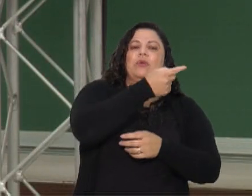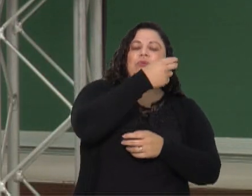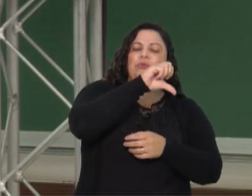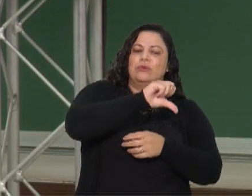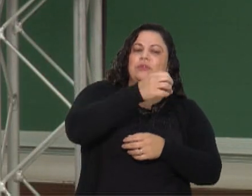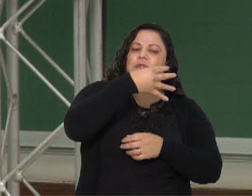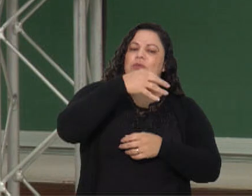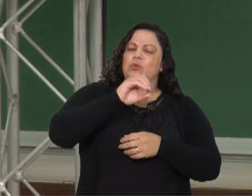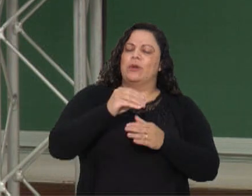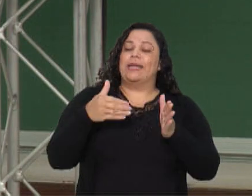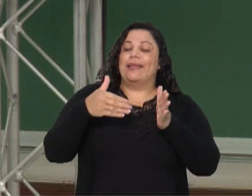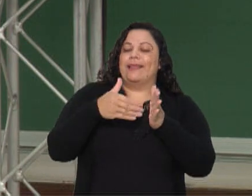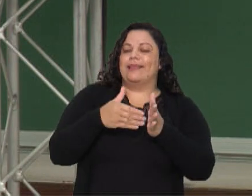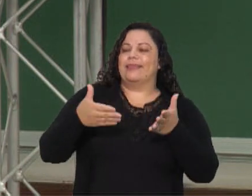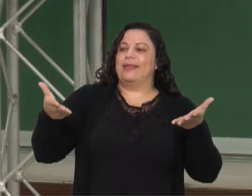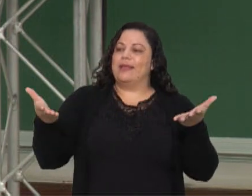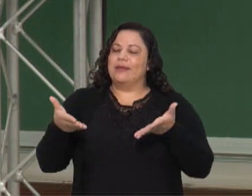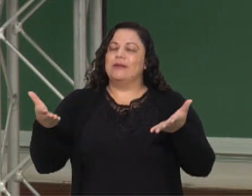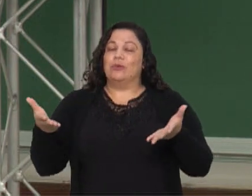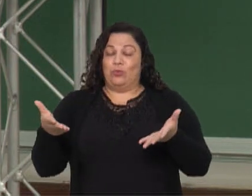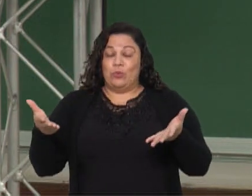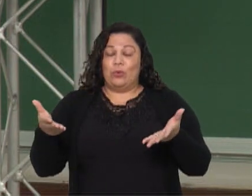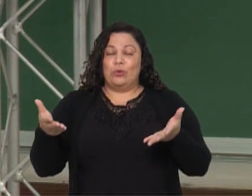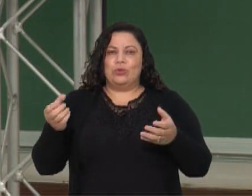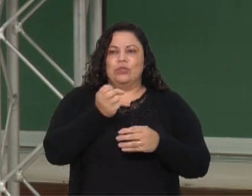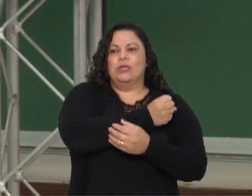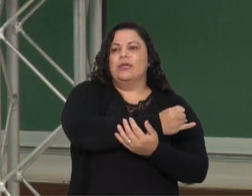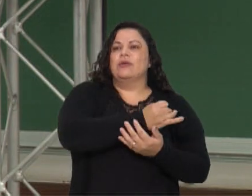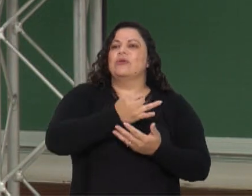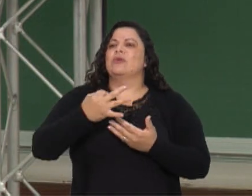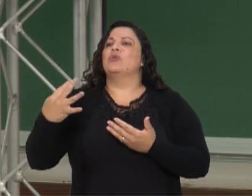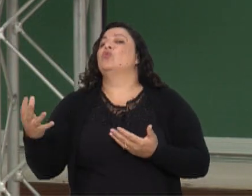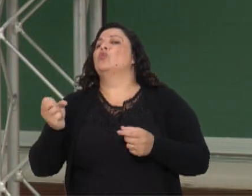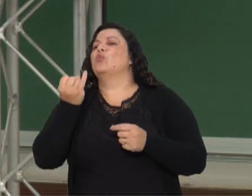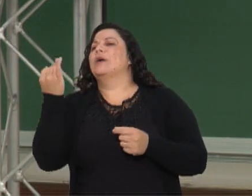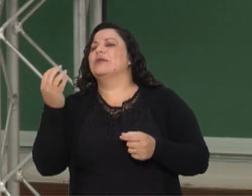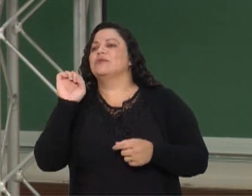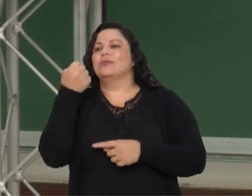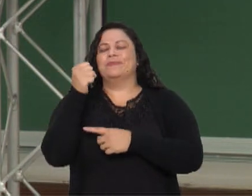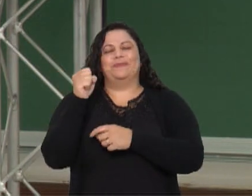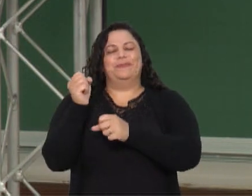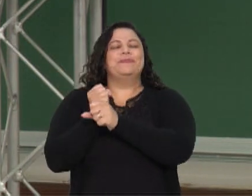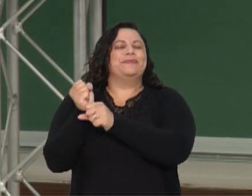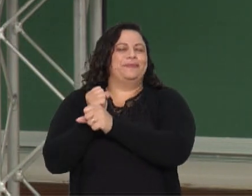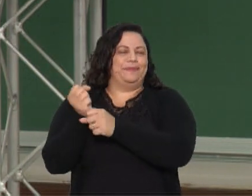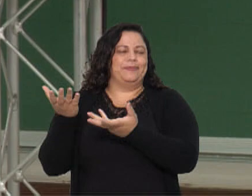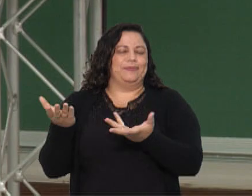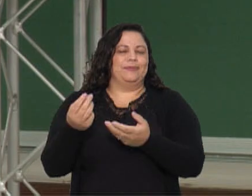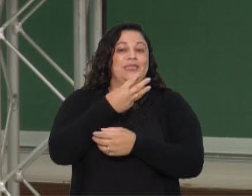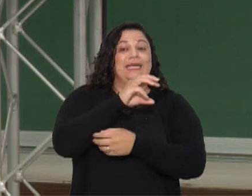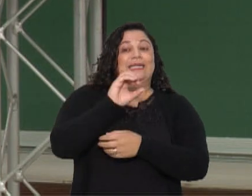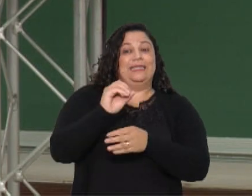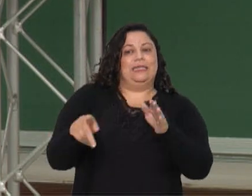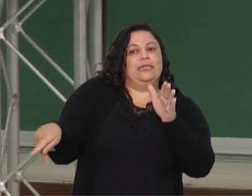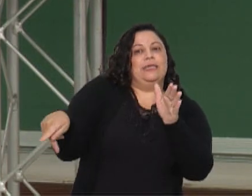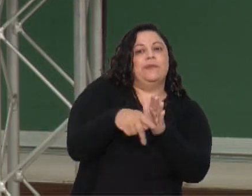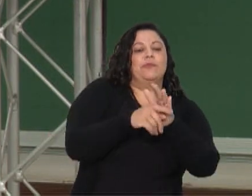tem 80, né? Desses 80, 30 são do Instituto, certo? Vamos em frente,